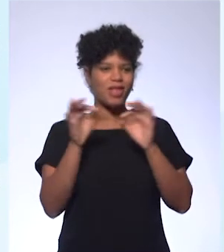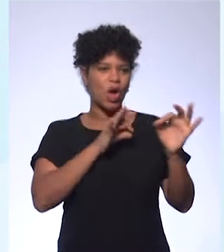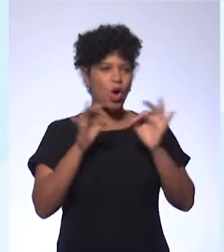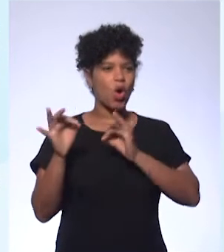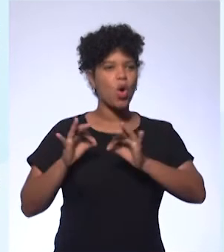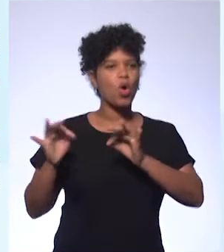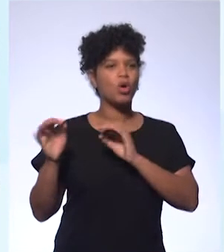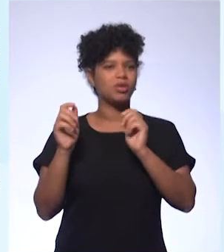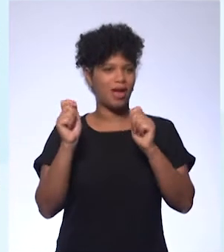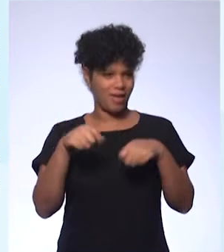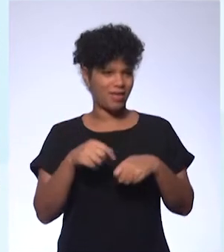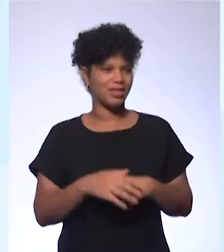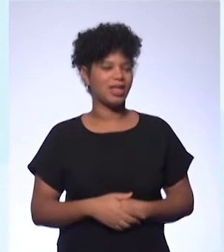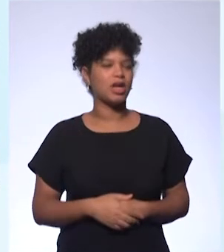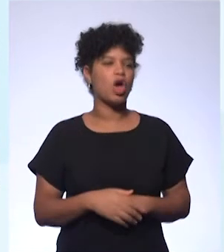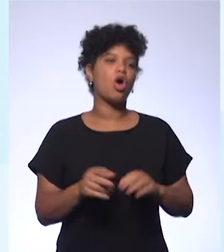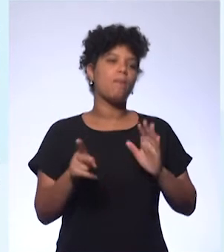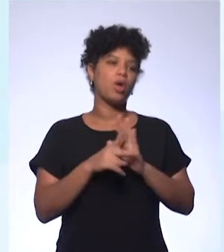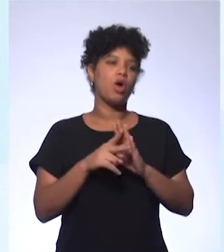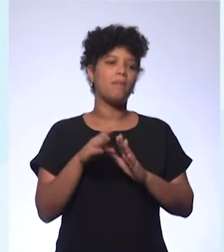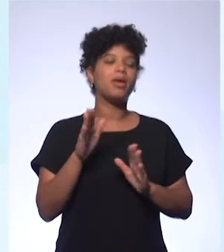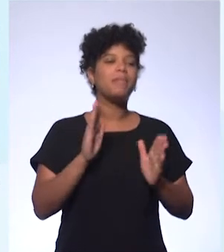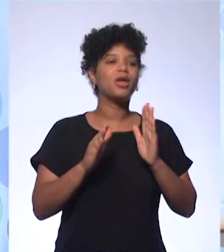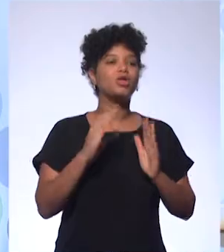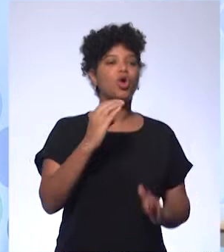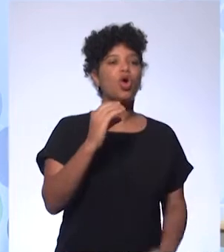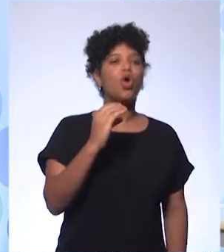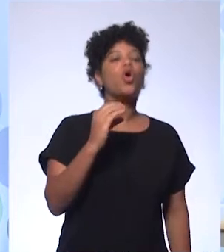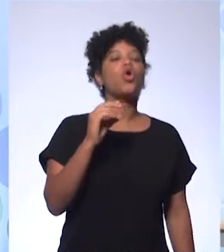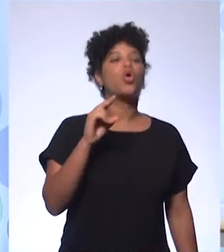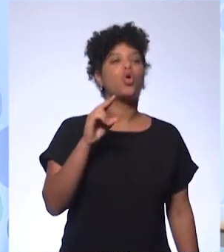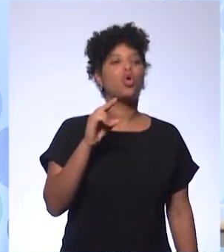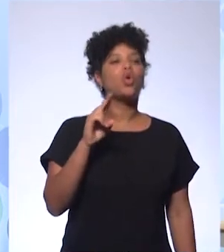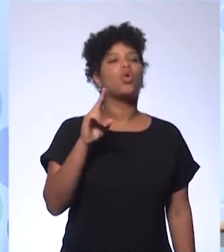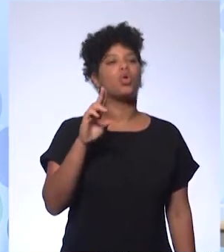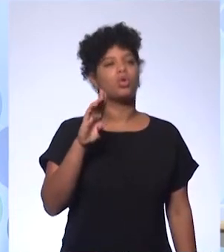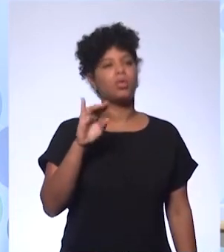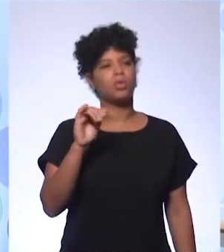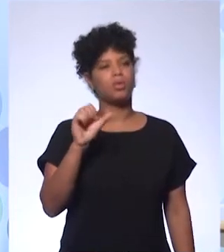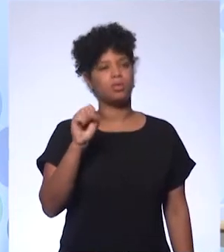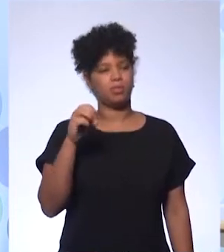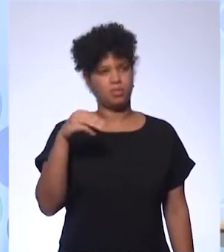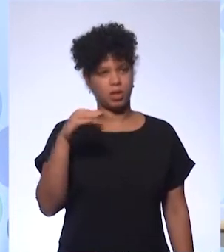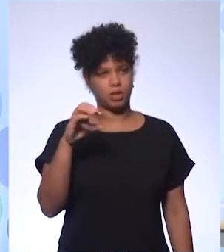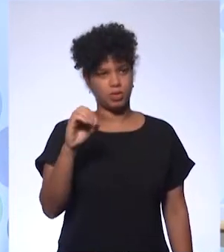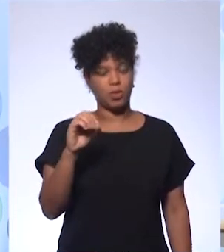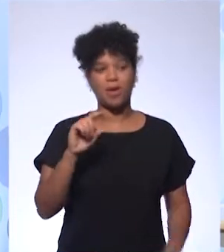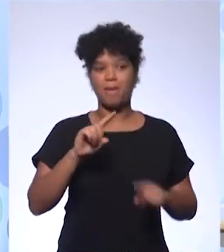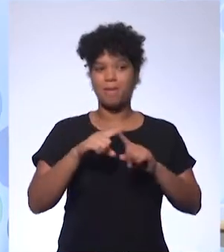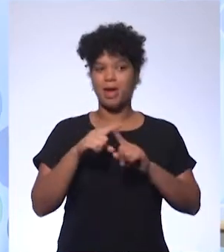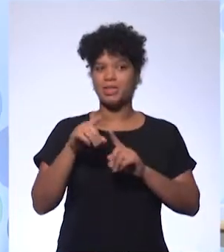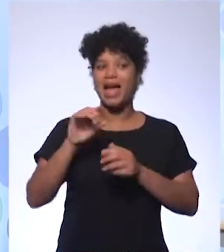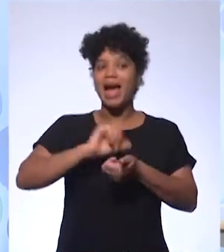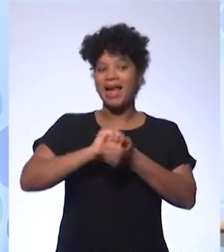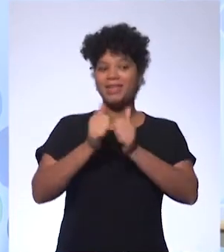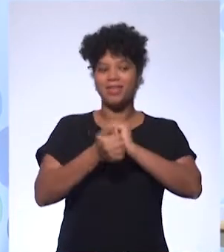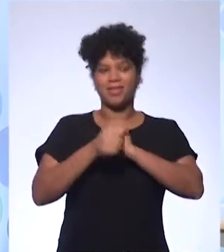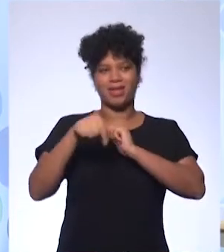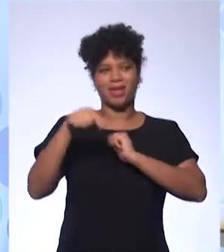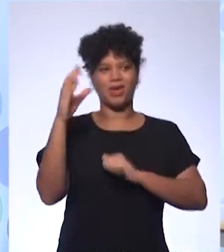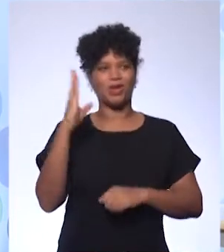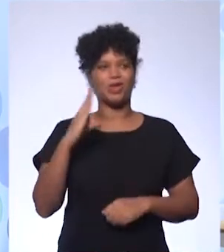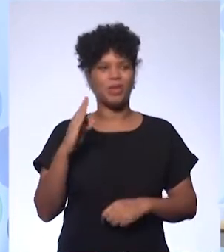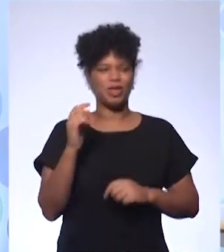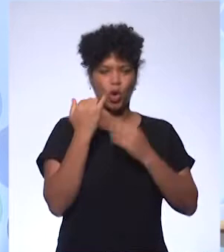formas, que são traços do cubismo. Mas elas trazem isso com uma roupagem totalmente brasileira, com a adoção de cores fortes, enfim,